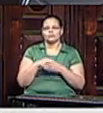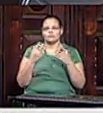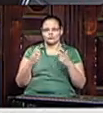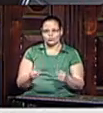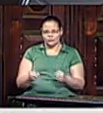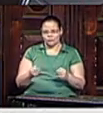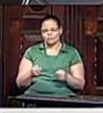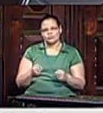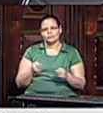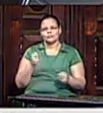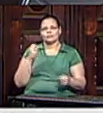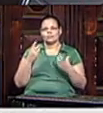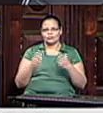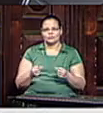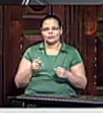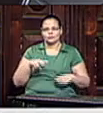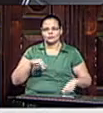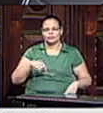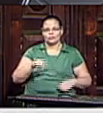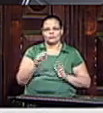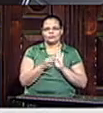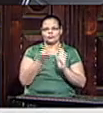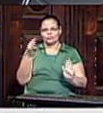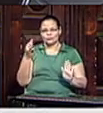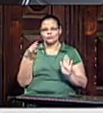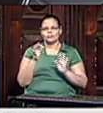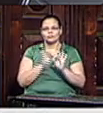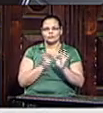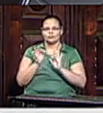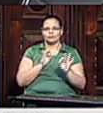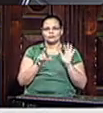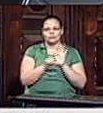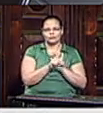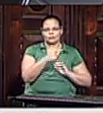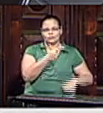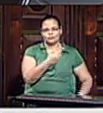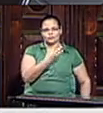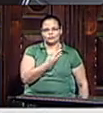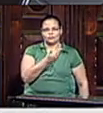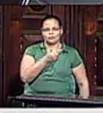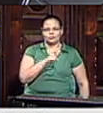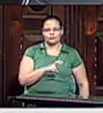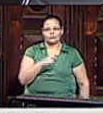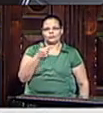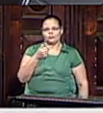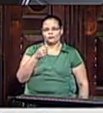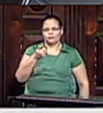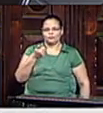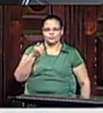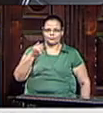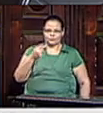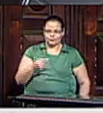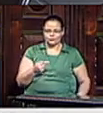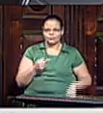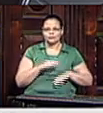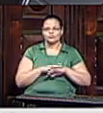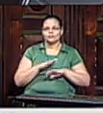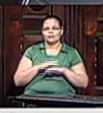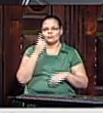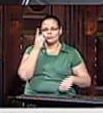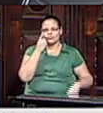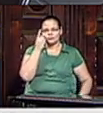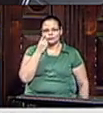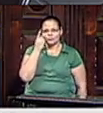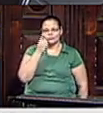que aprovam, permaneçam como estão. Aprovado, vai ao autógrafo. Projeto de lei número 2425 de 2017, de autoria do deputado